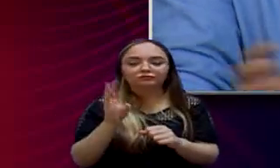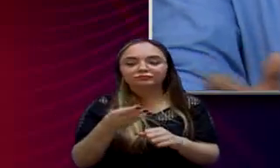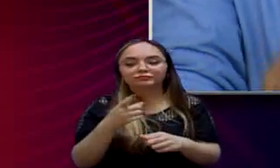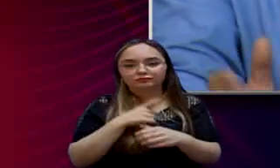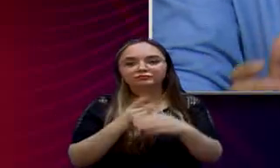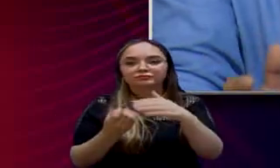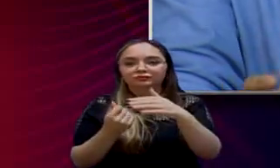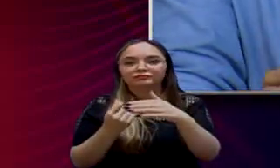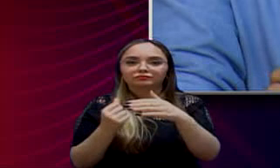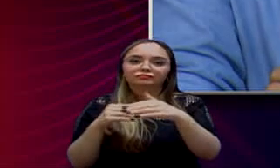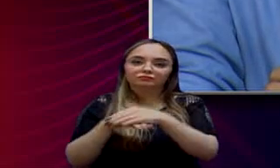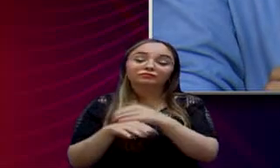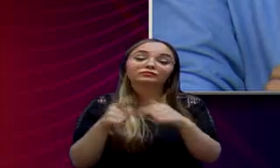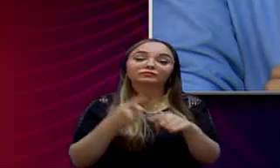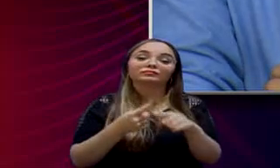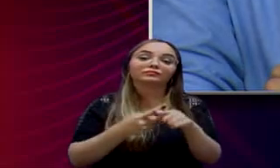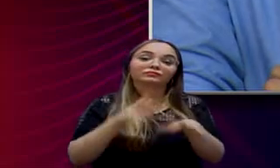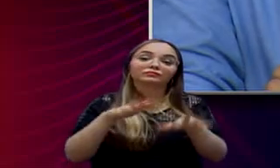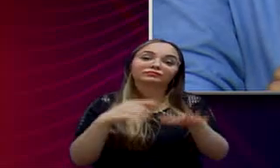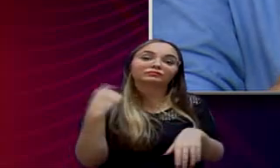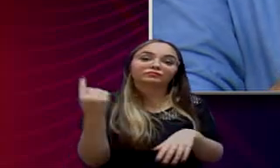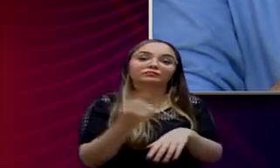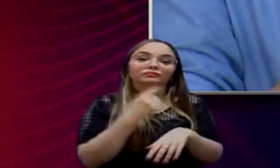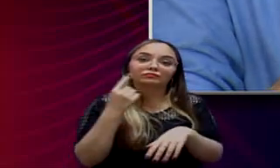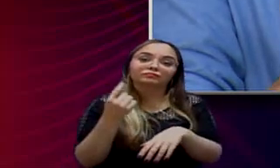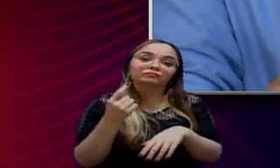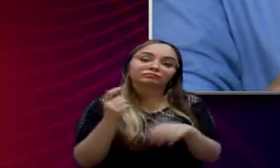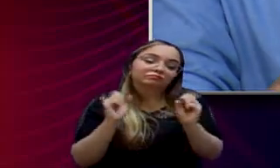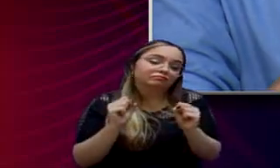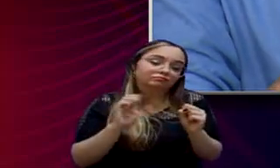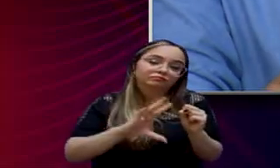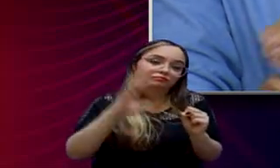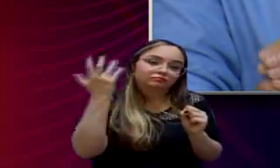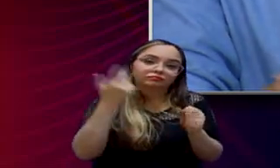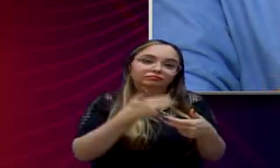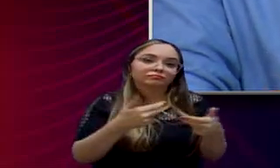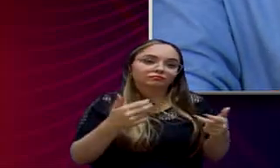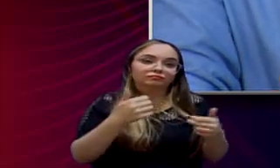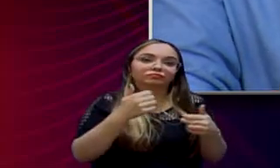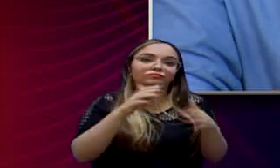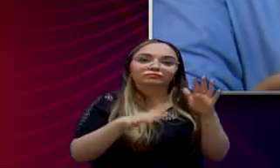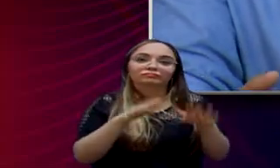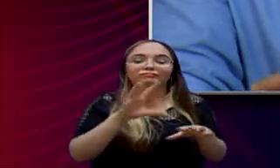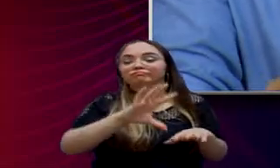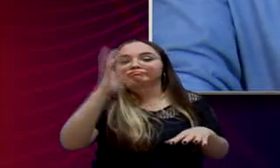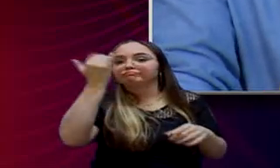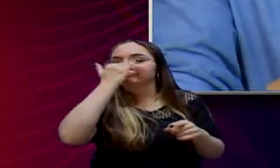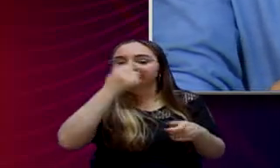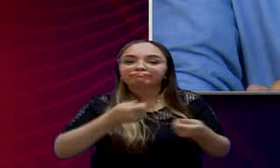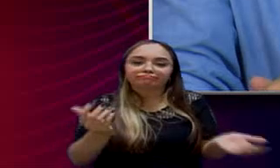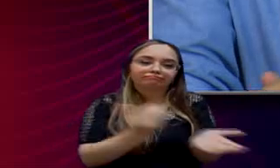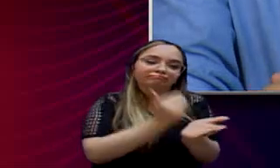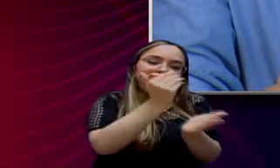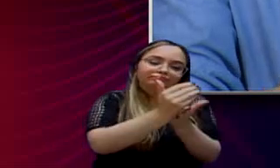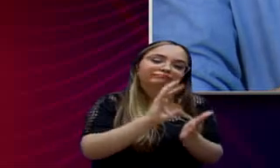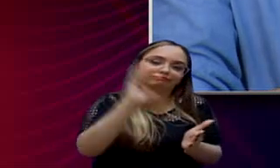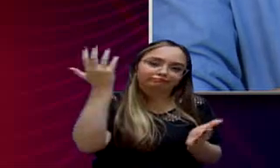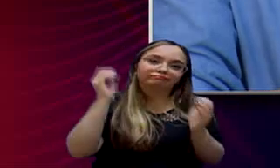mas é só Para sinalizar que às vezes a gente tá tá sujeito a situações externas né infelizmente